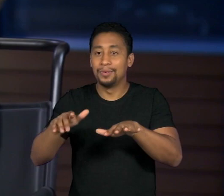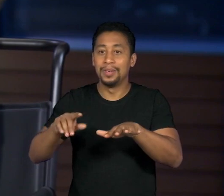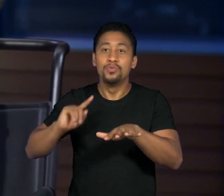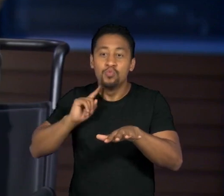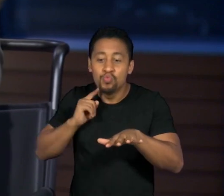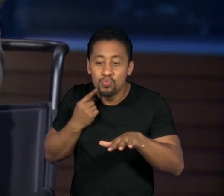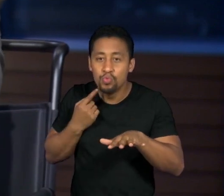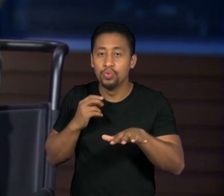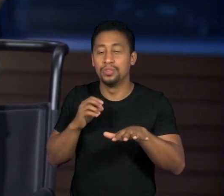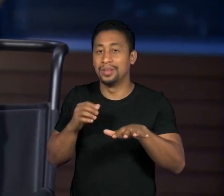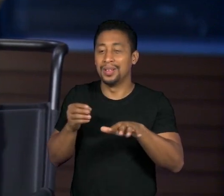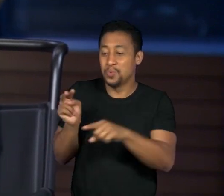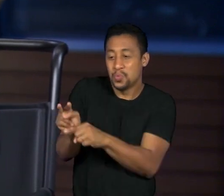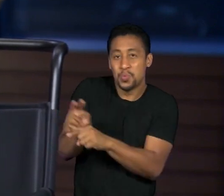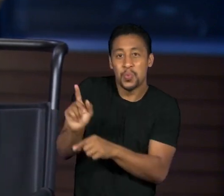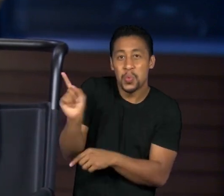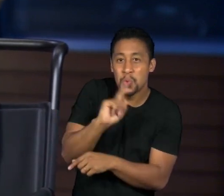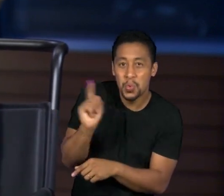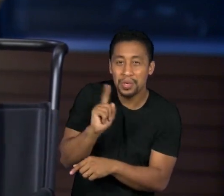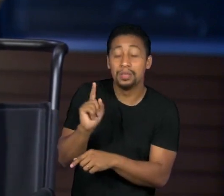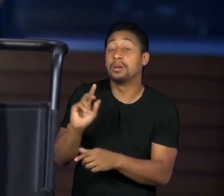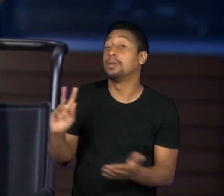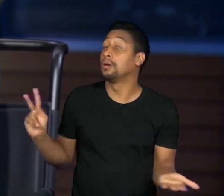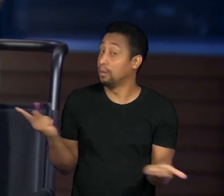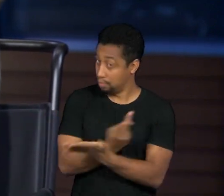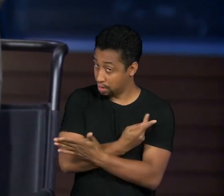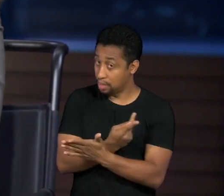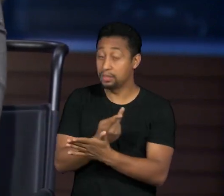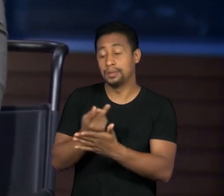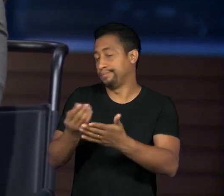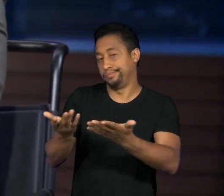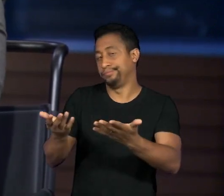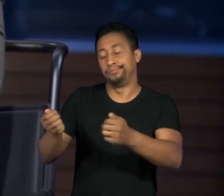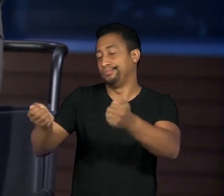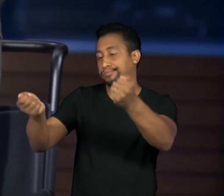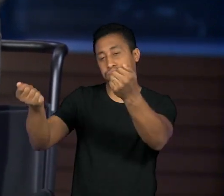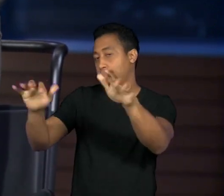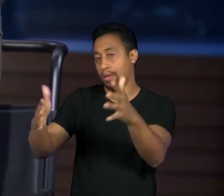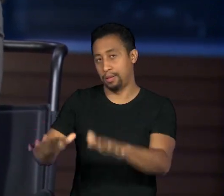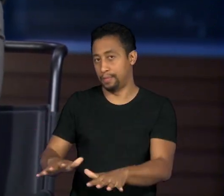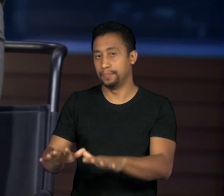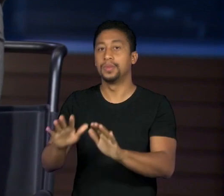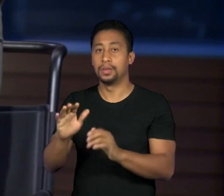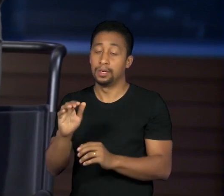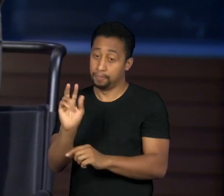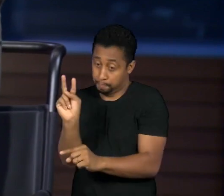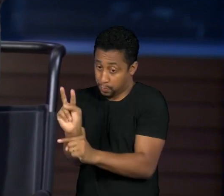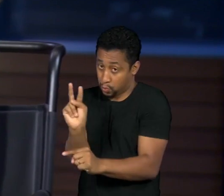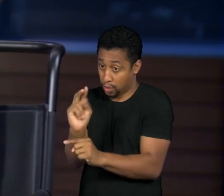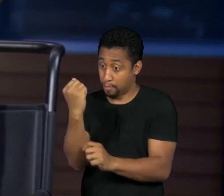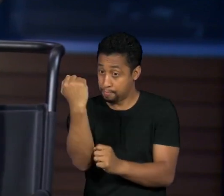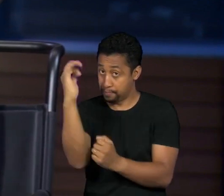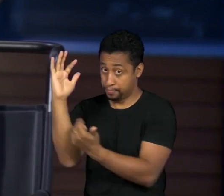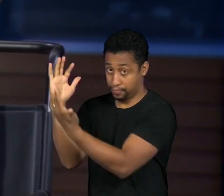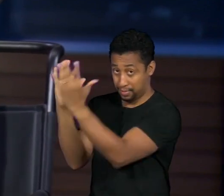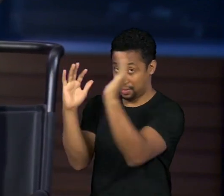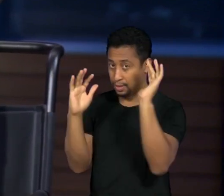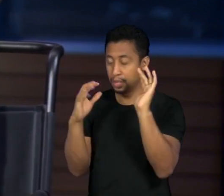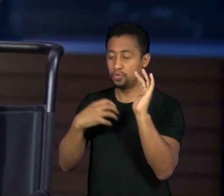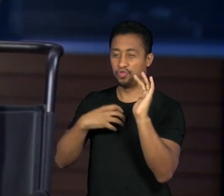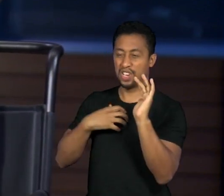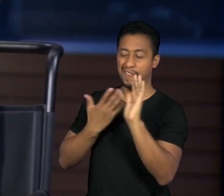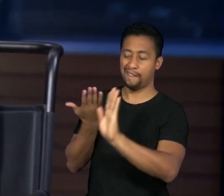Invisibiliza, ou seja, a partir do momento que eu trato a natureza como um recurso econômico, eu atribuo um valor econômico arbitrário